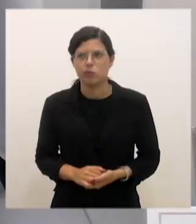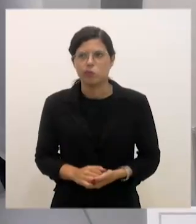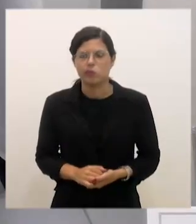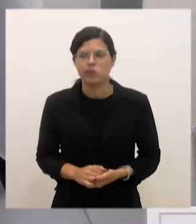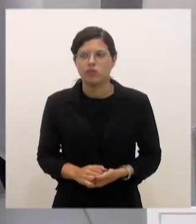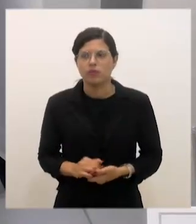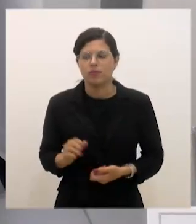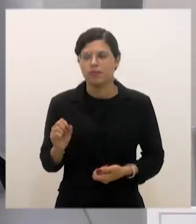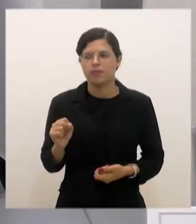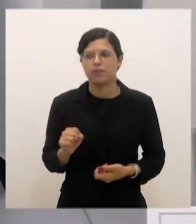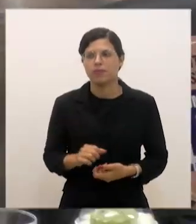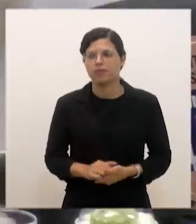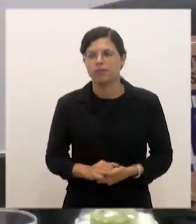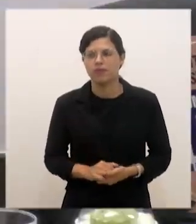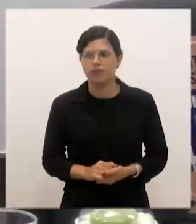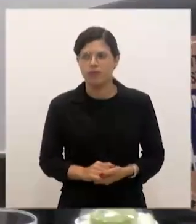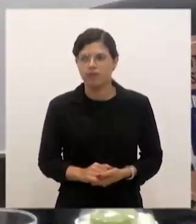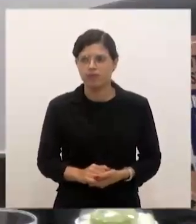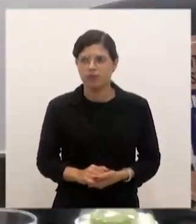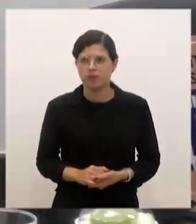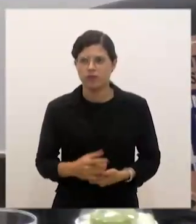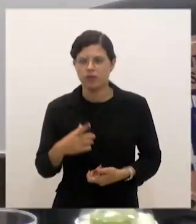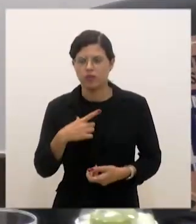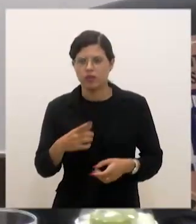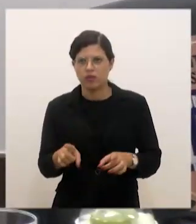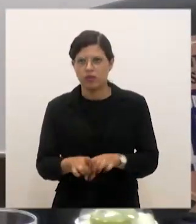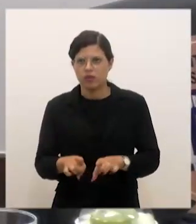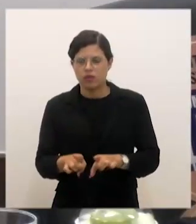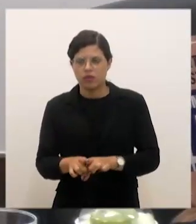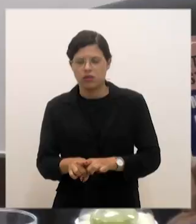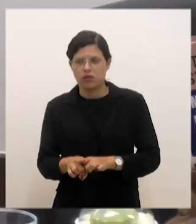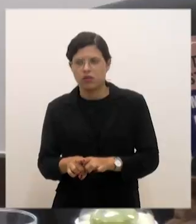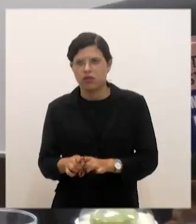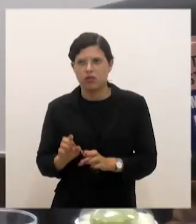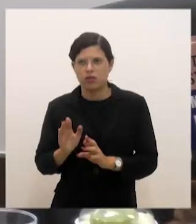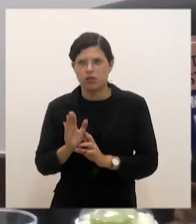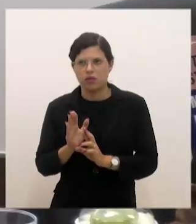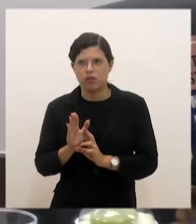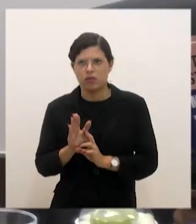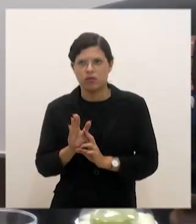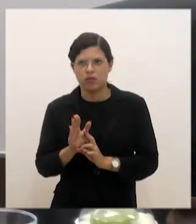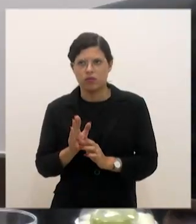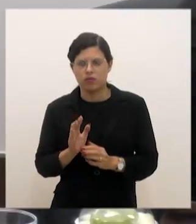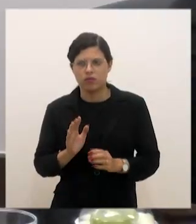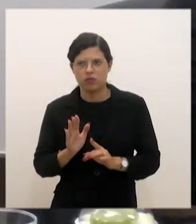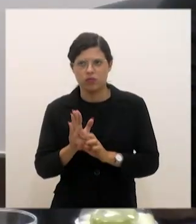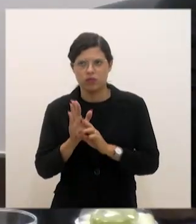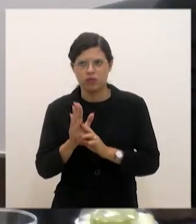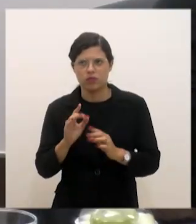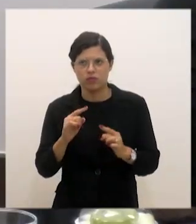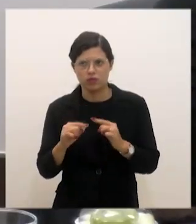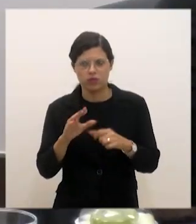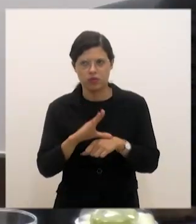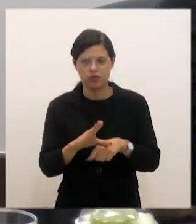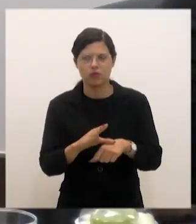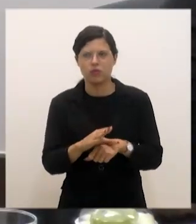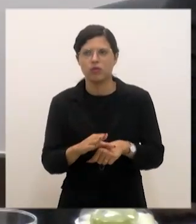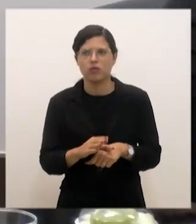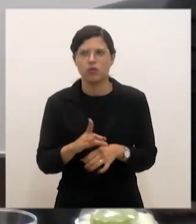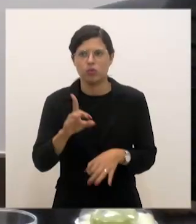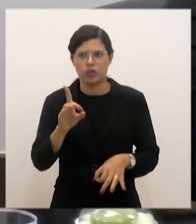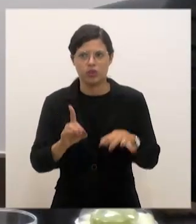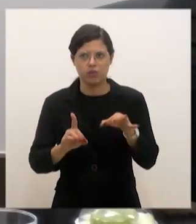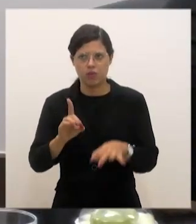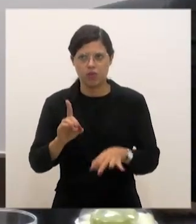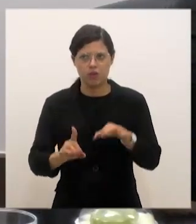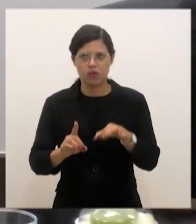E tem uma representação com inconstitucionalidade que os desembargadores